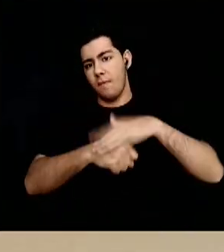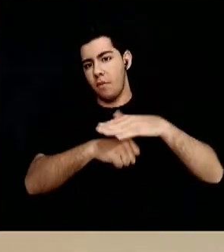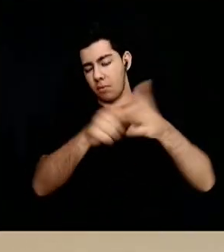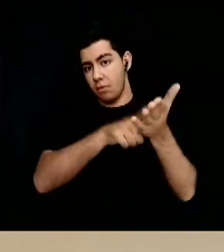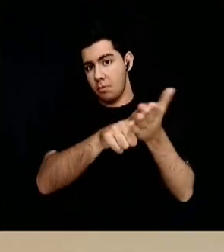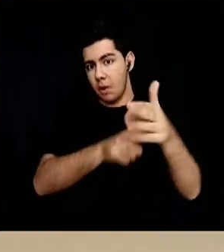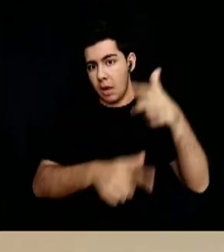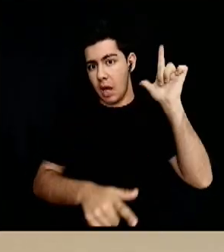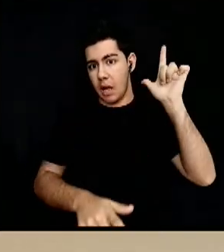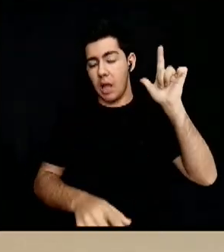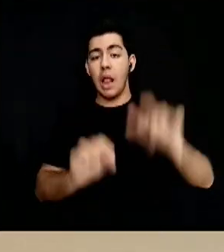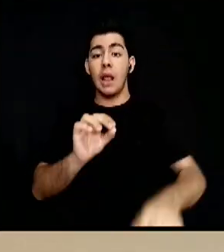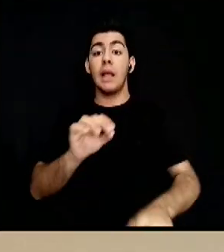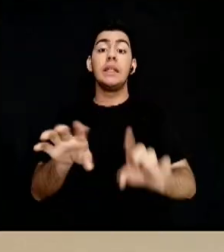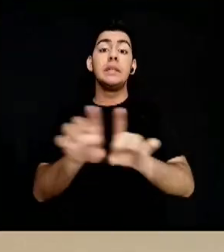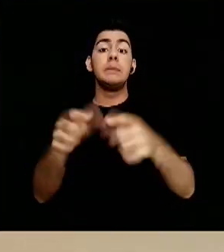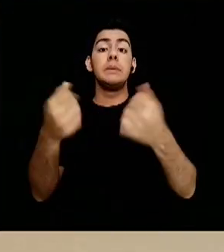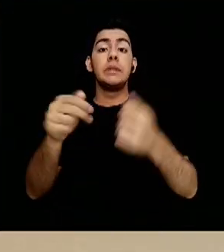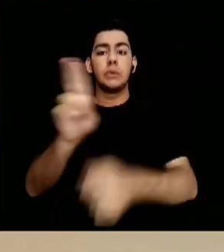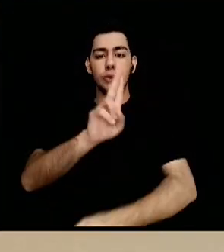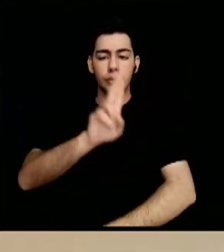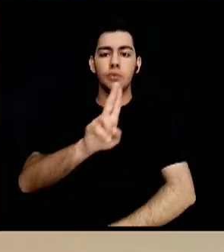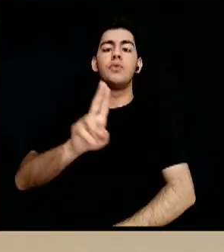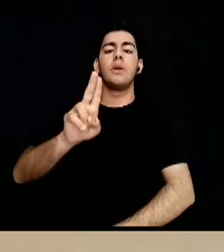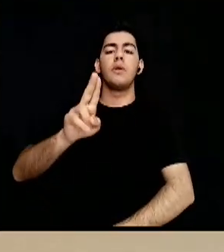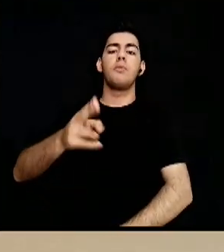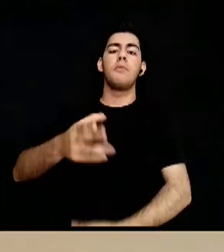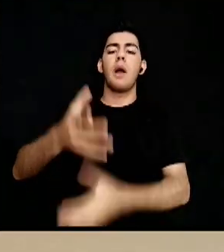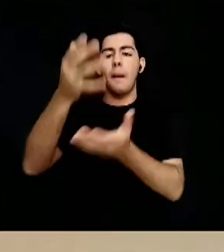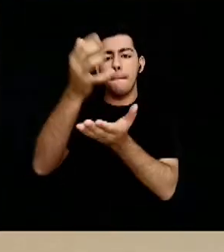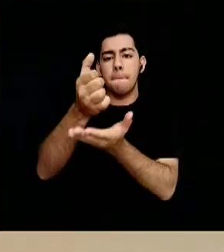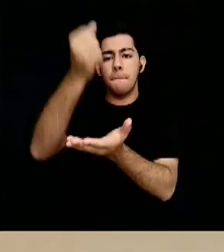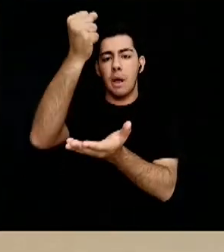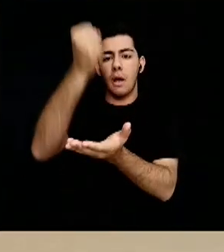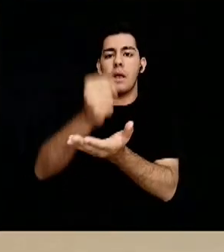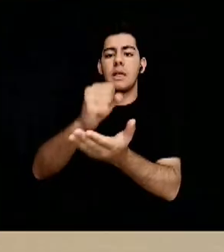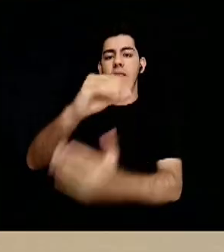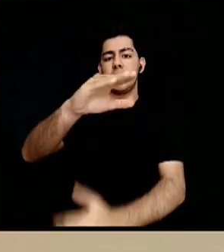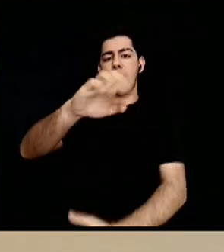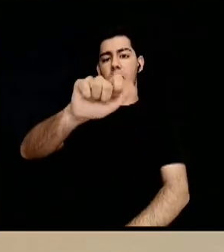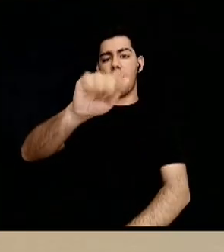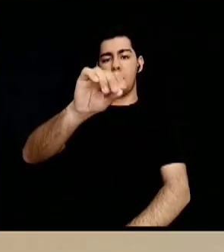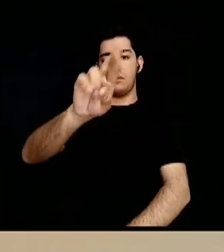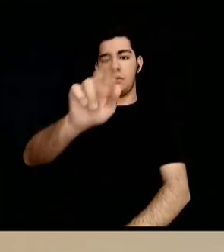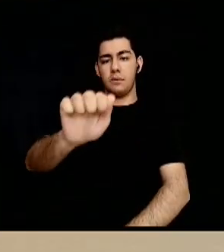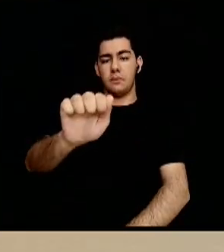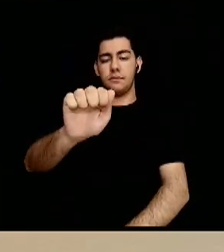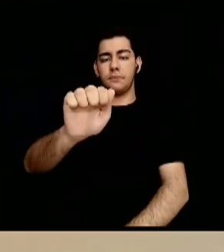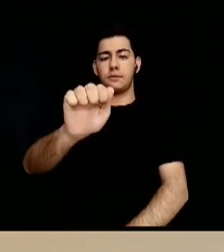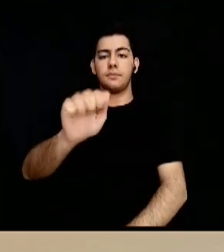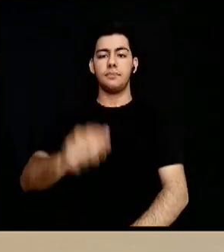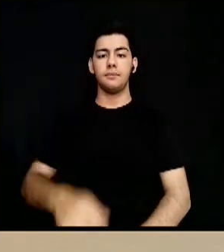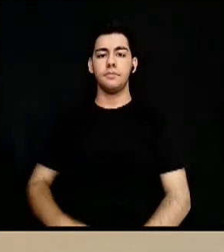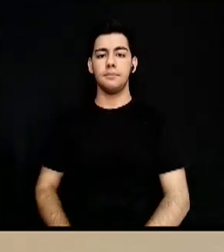acrílica. Aqui eu vou usar a seladora. Essa base, ela é a base de